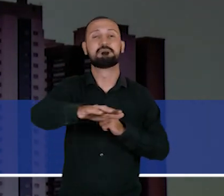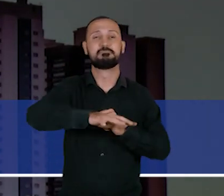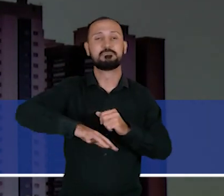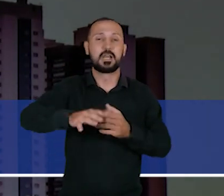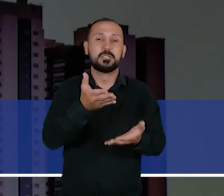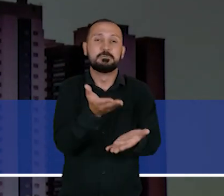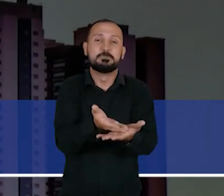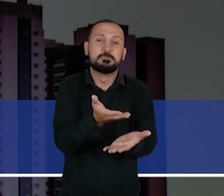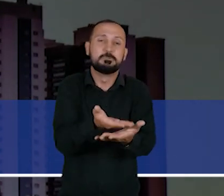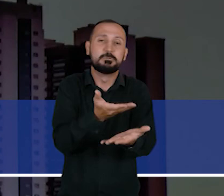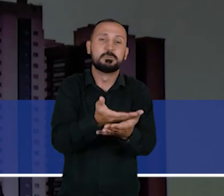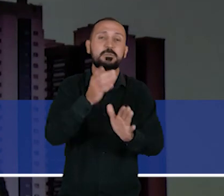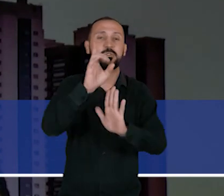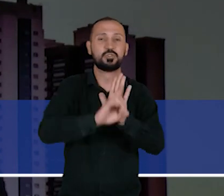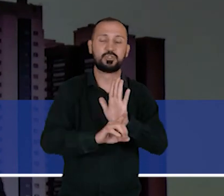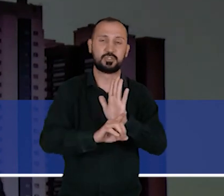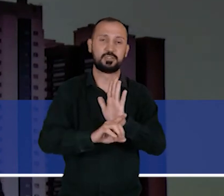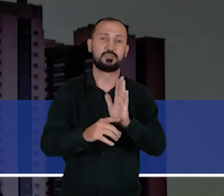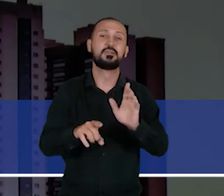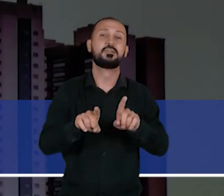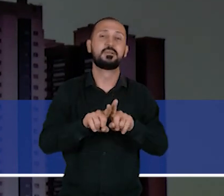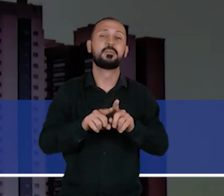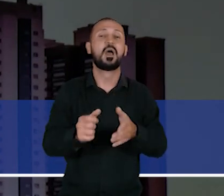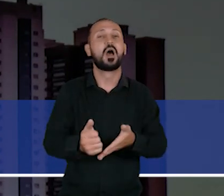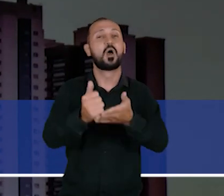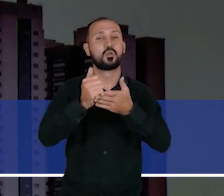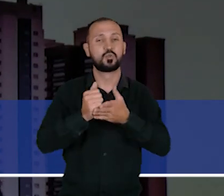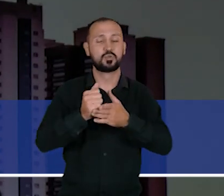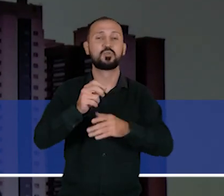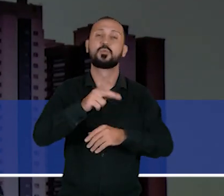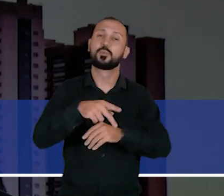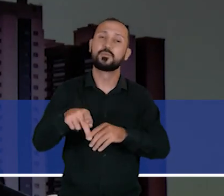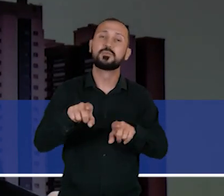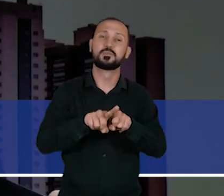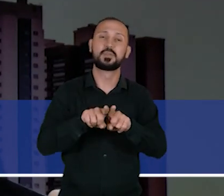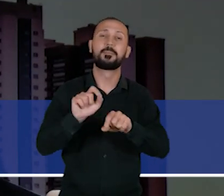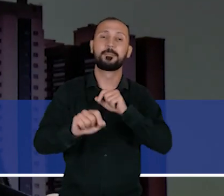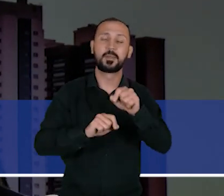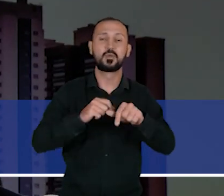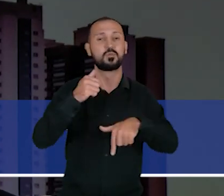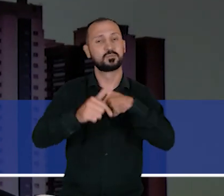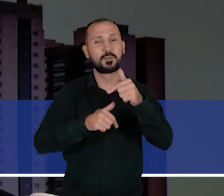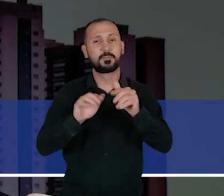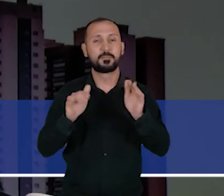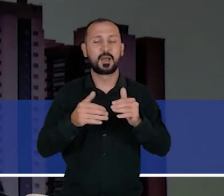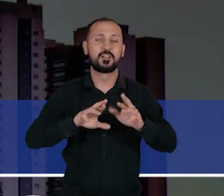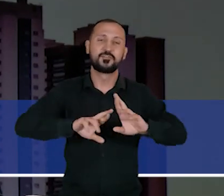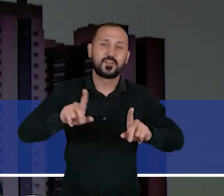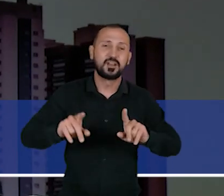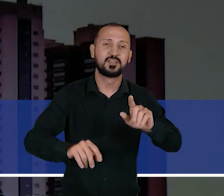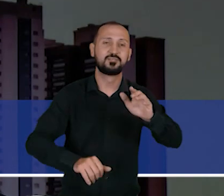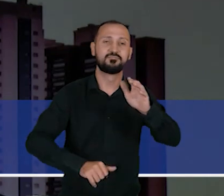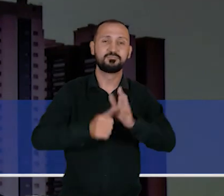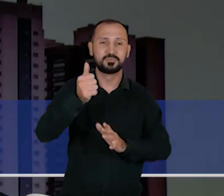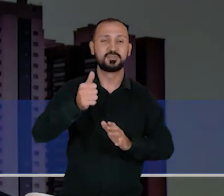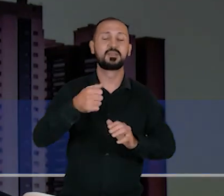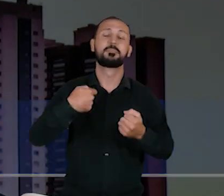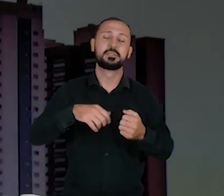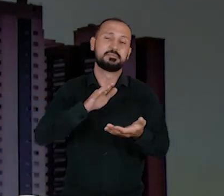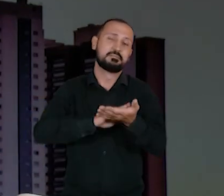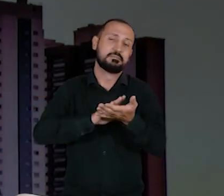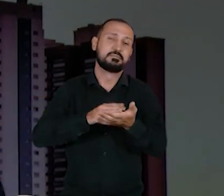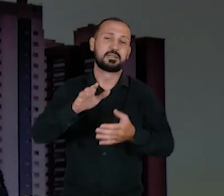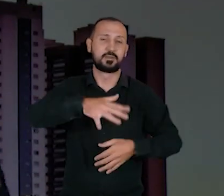o interesse pelo estudo do direito e proporciona aos nossos professores também uma atuação com maior destaque,